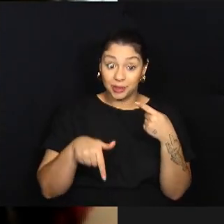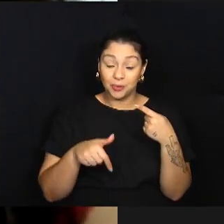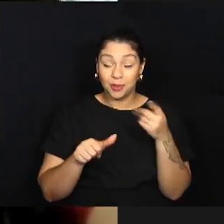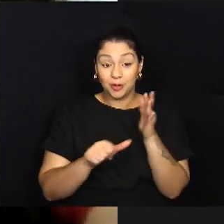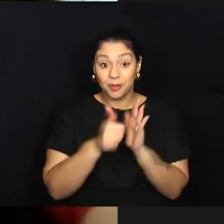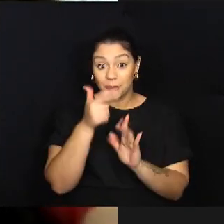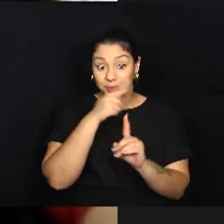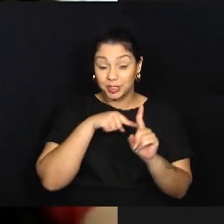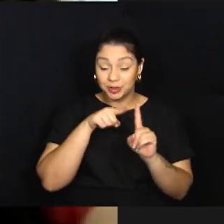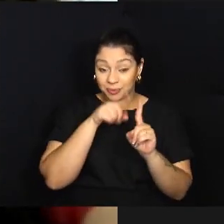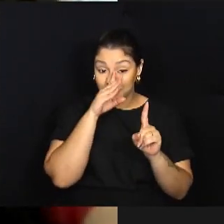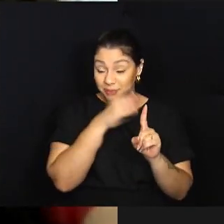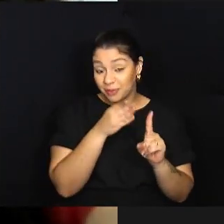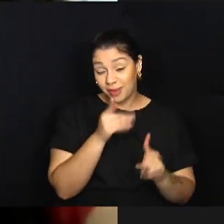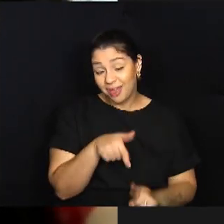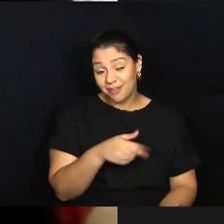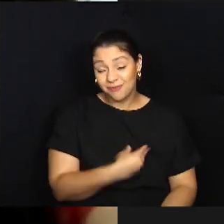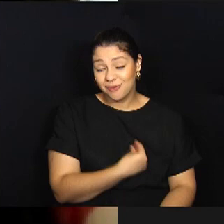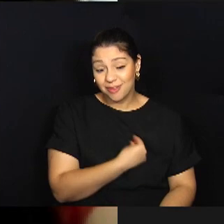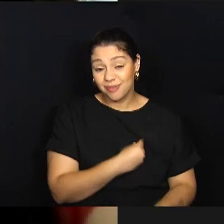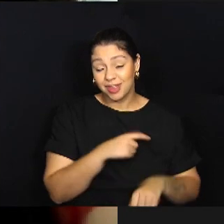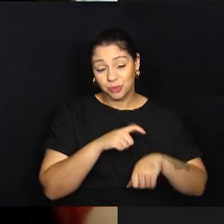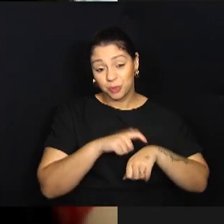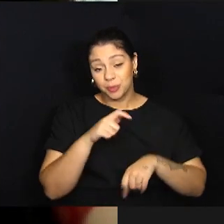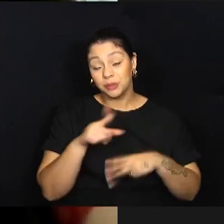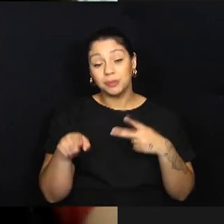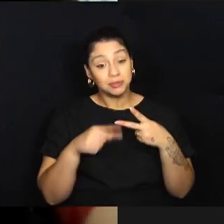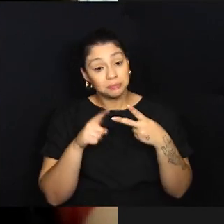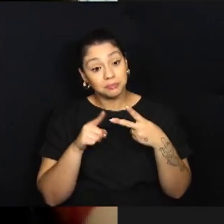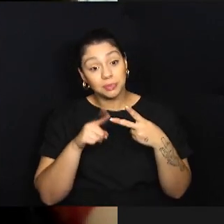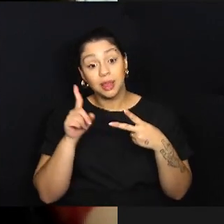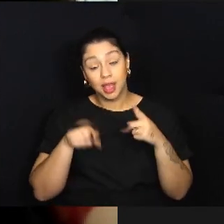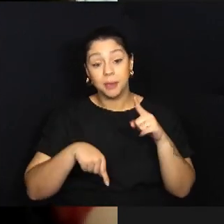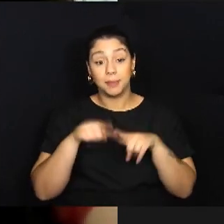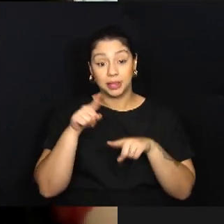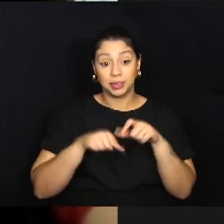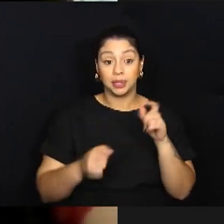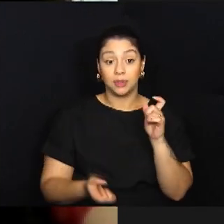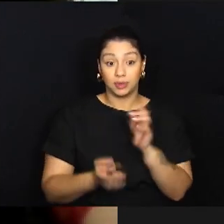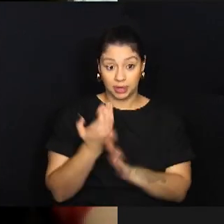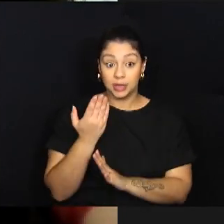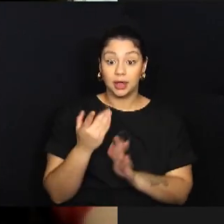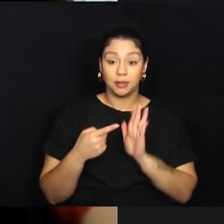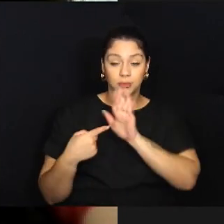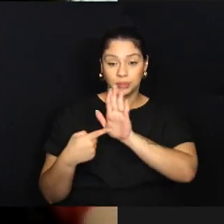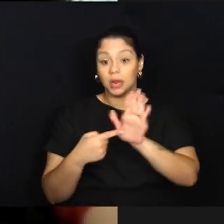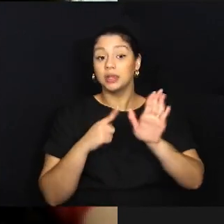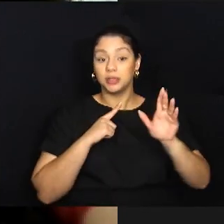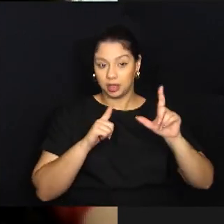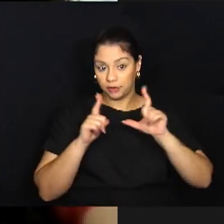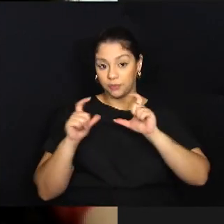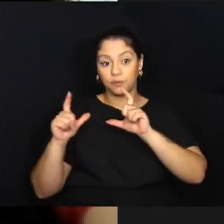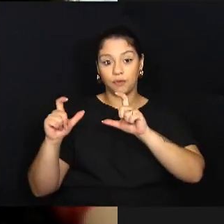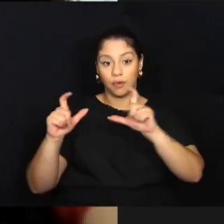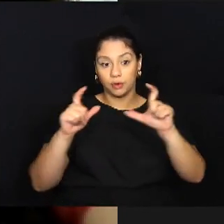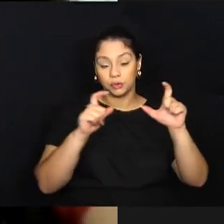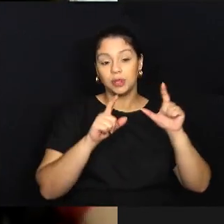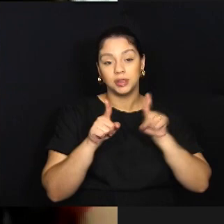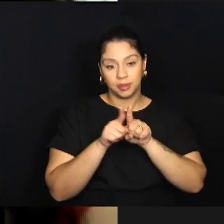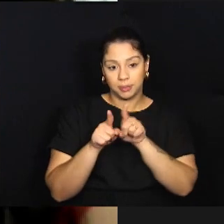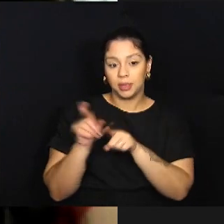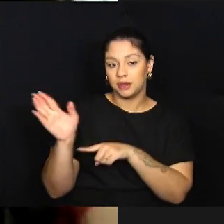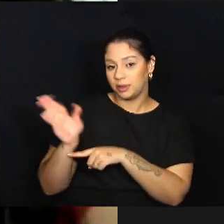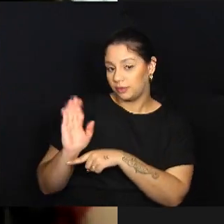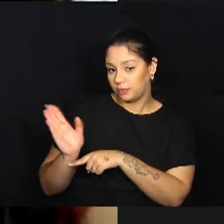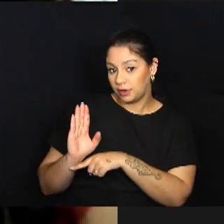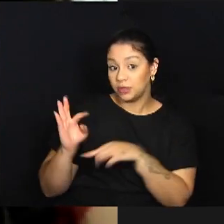segundo é produzir material e trazer isso para as pessoas. A gente fotografa, e a gente produz vídeos de